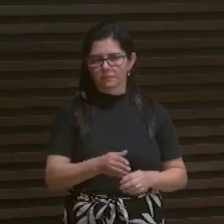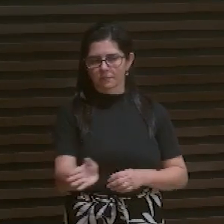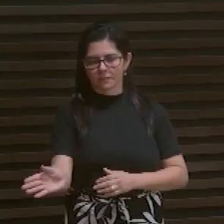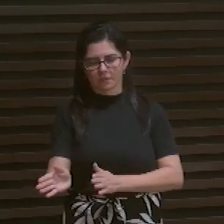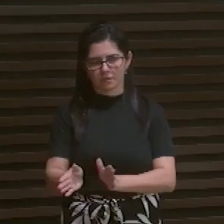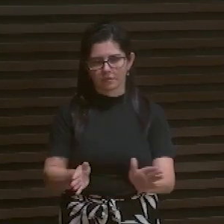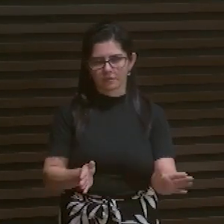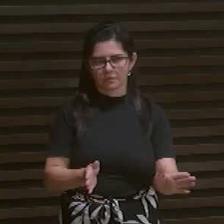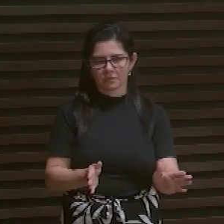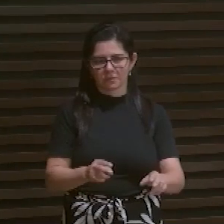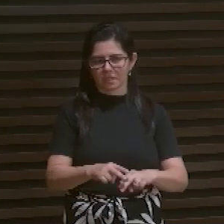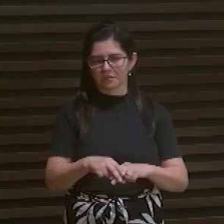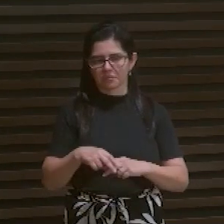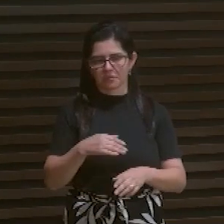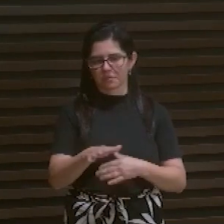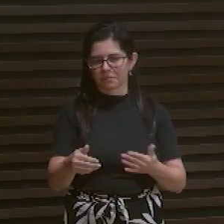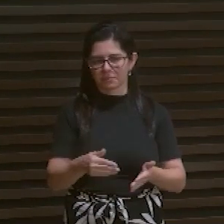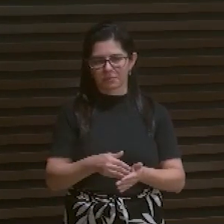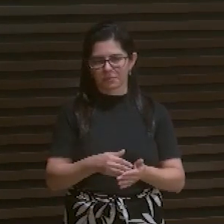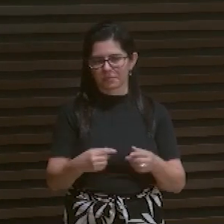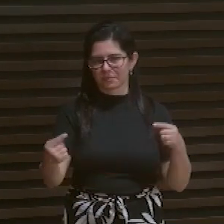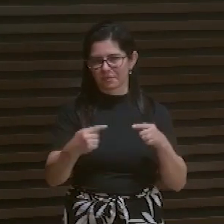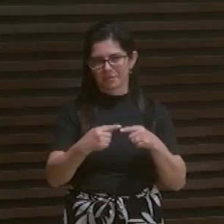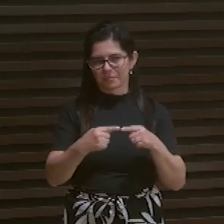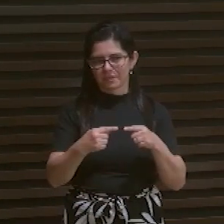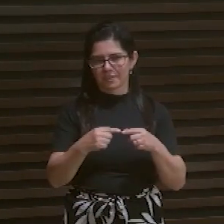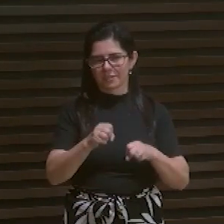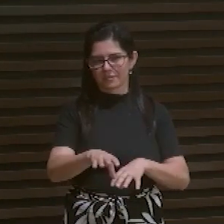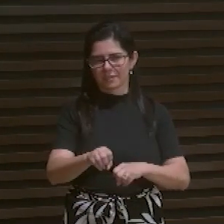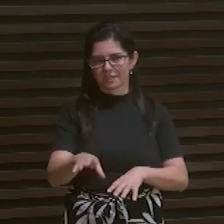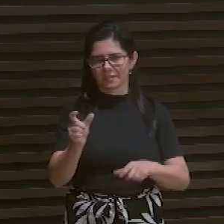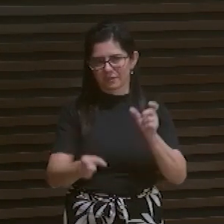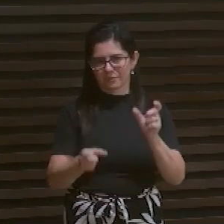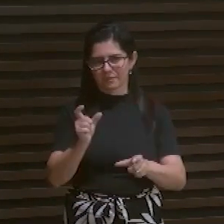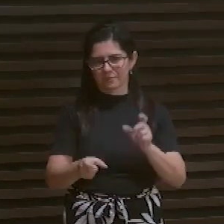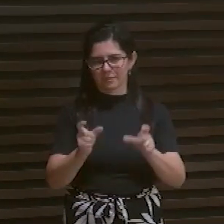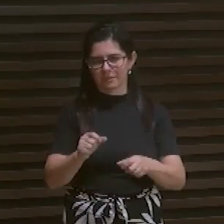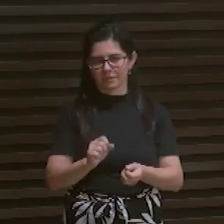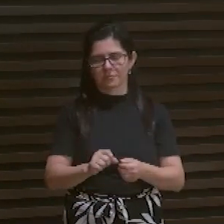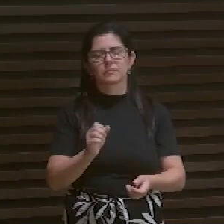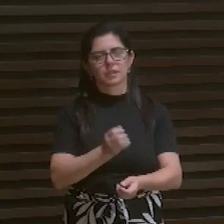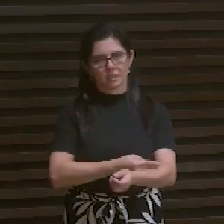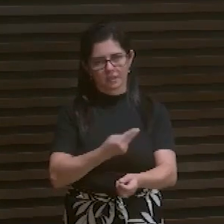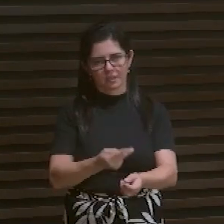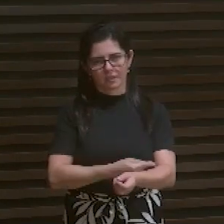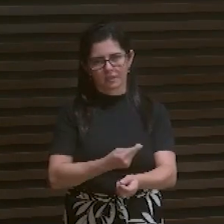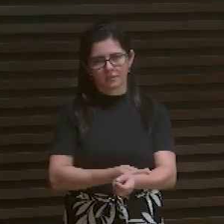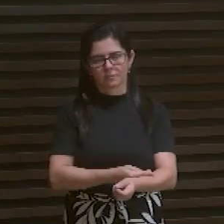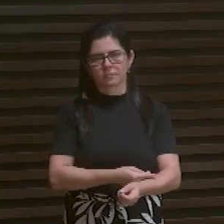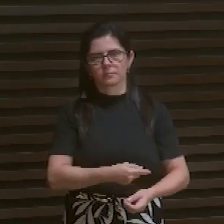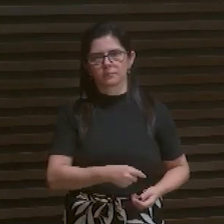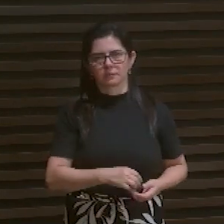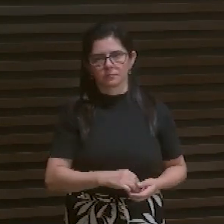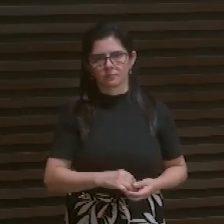de doutrina e pela astúcia e esperteza de homens que induzem ao erro. Então, aqui esse texto fala basicamente